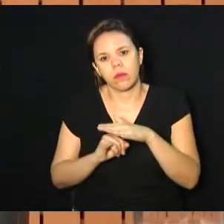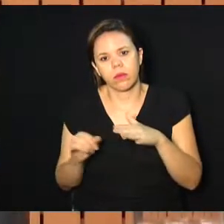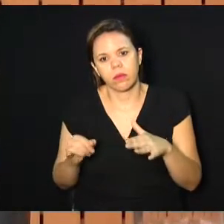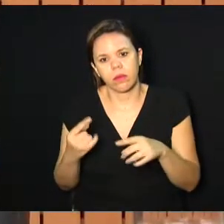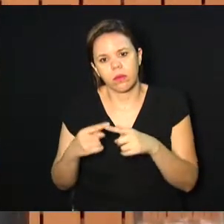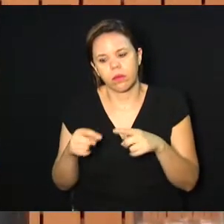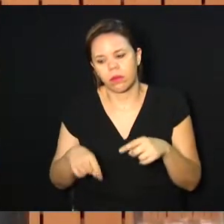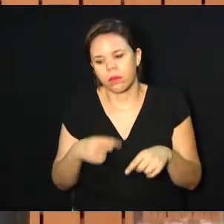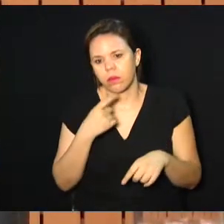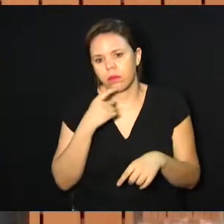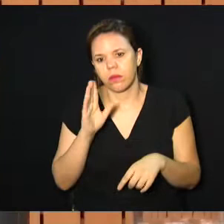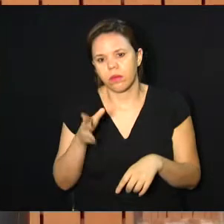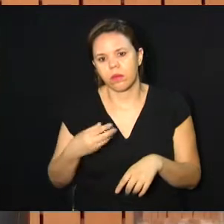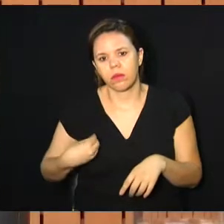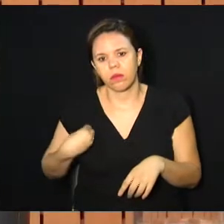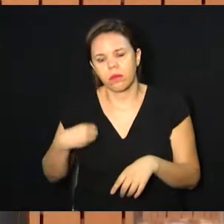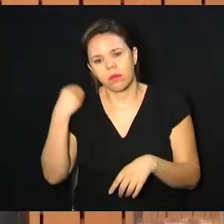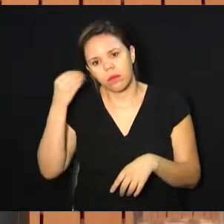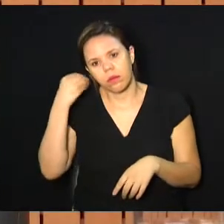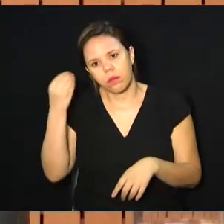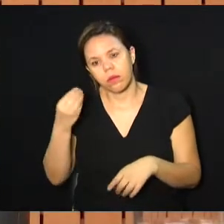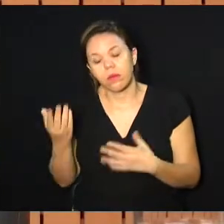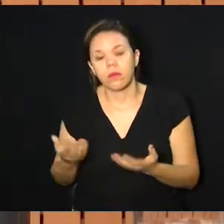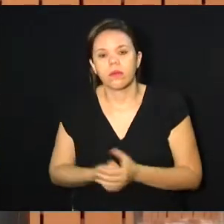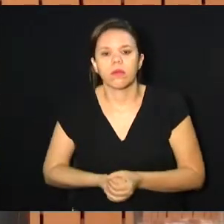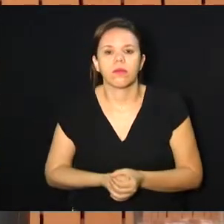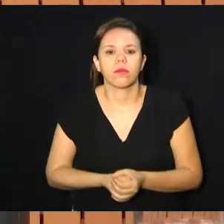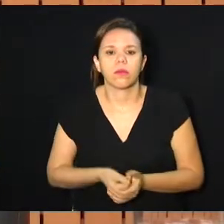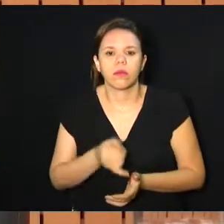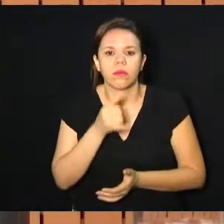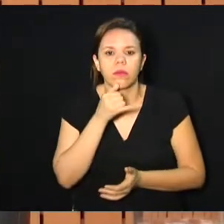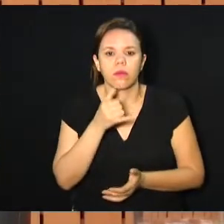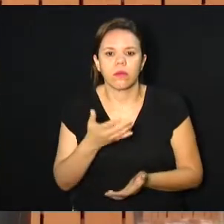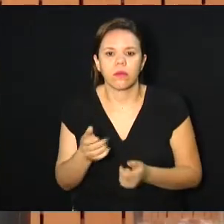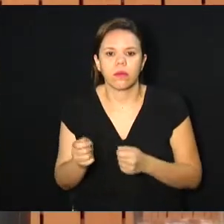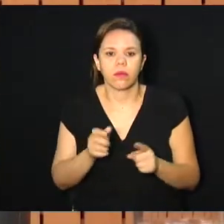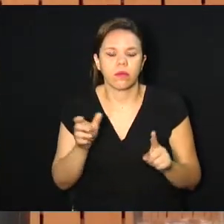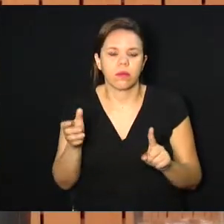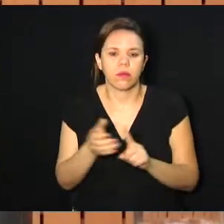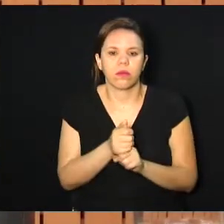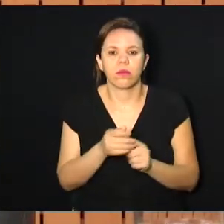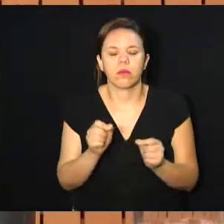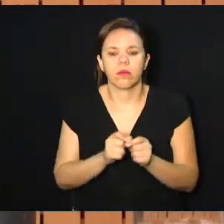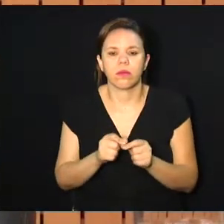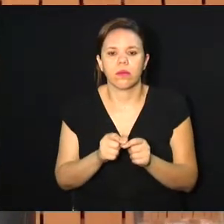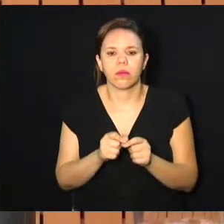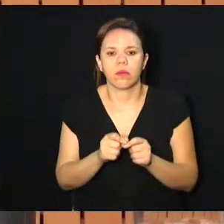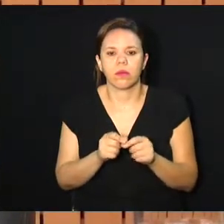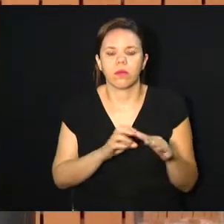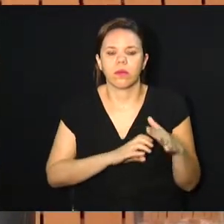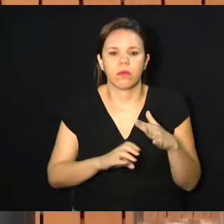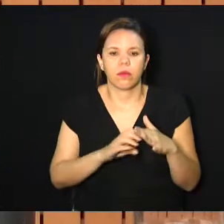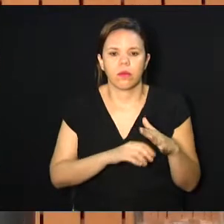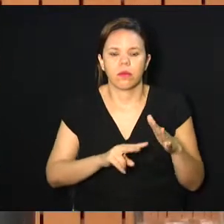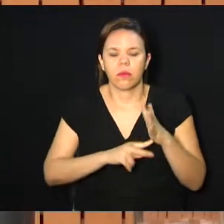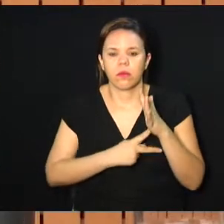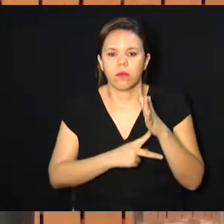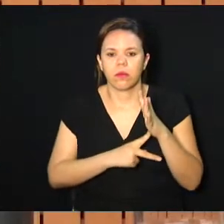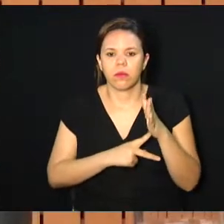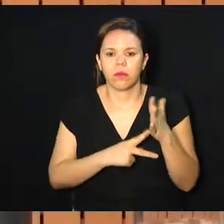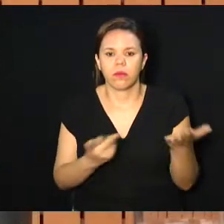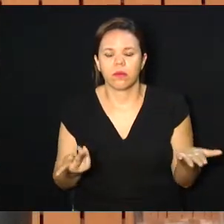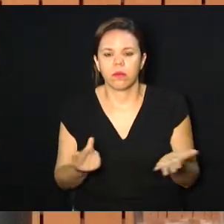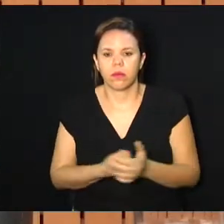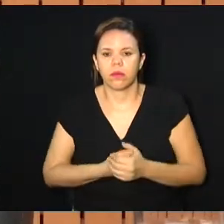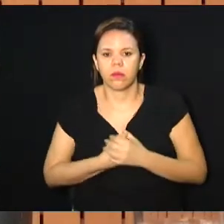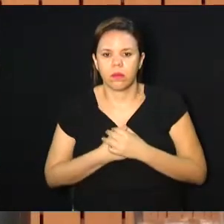aqui em Campinas a gente já viveu situações, por exemplo, do domínio do setor empresarial sobre o sindicato. O